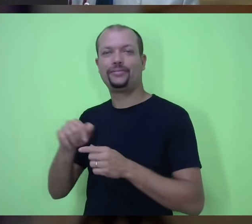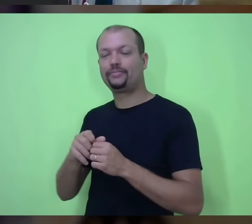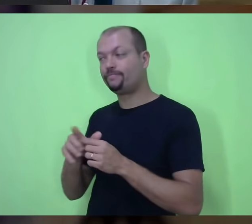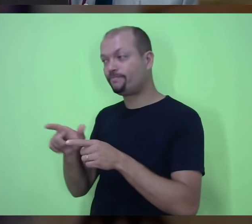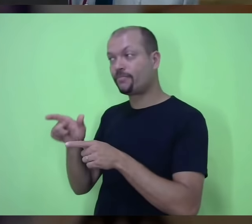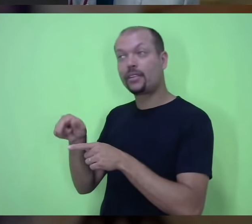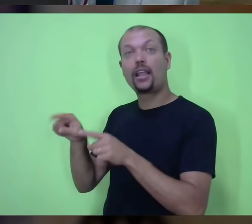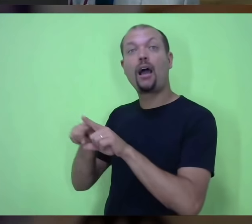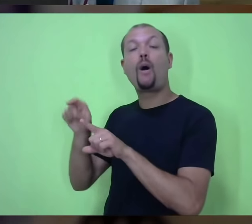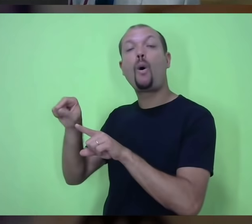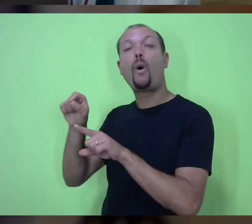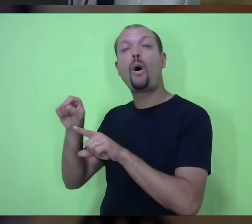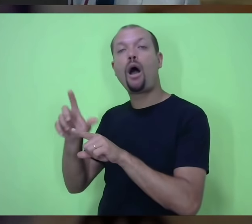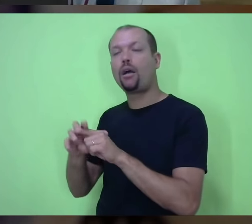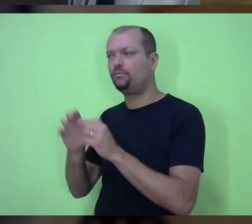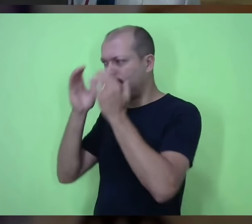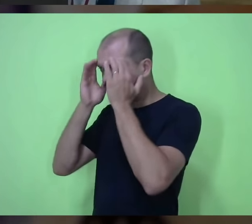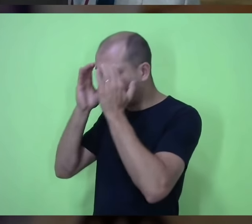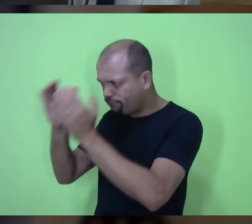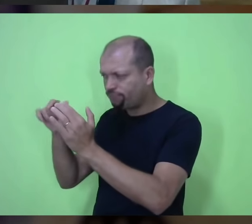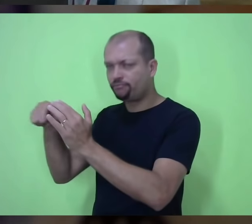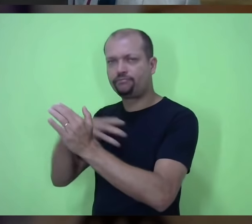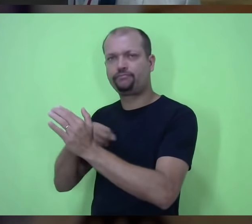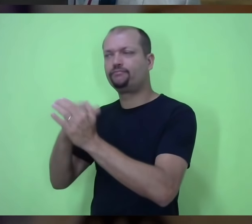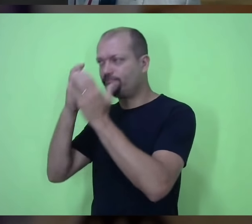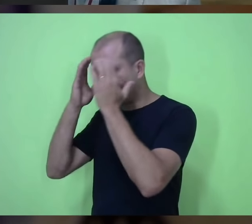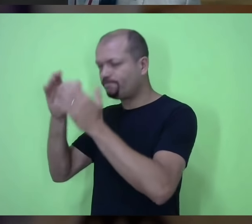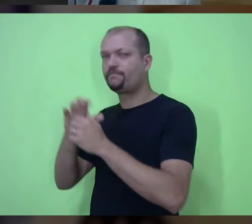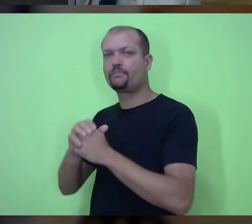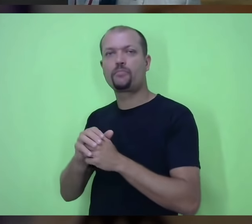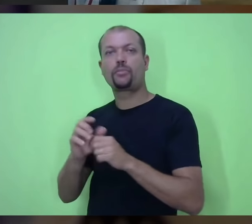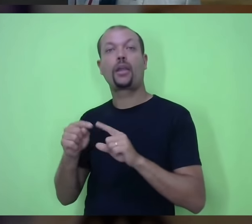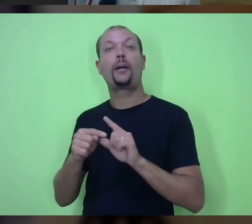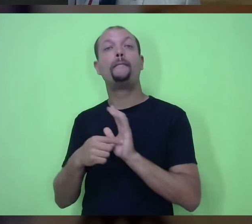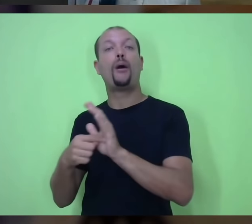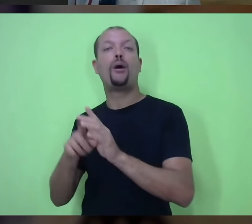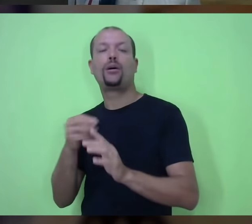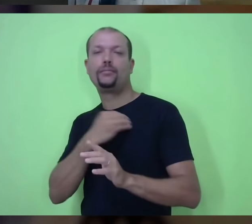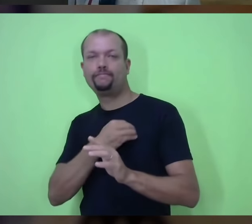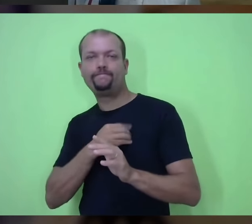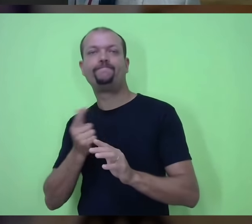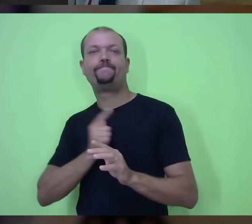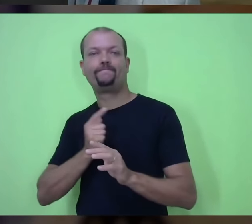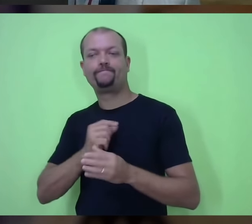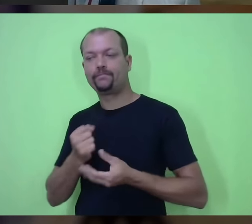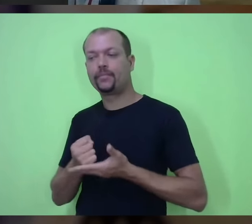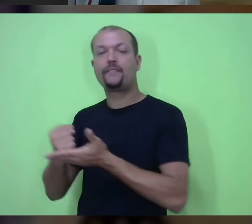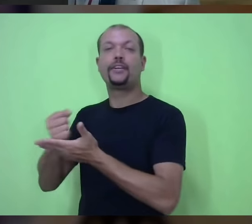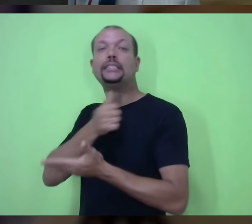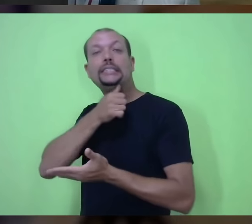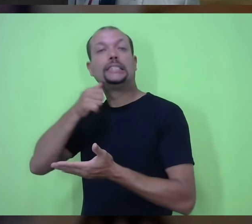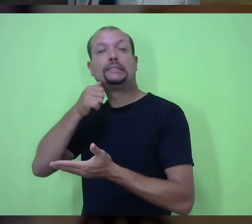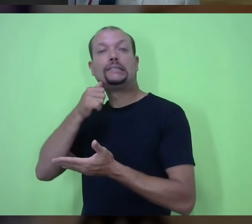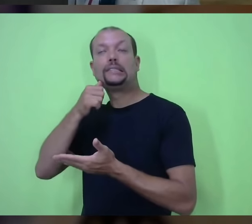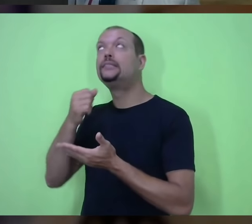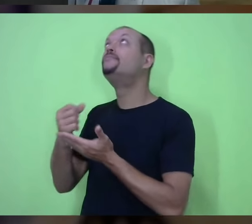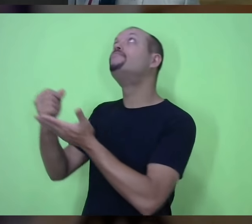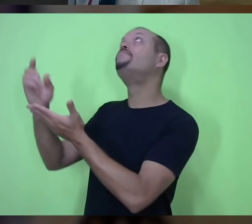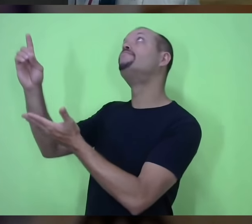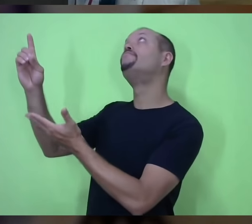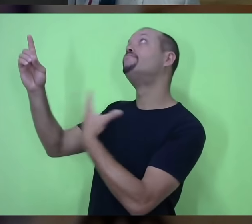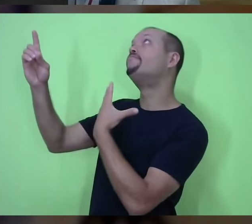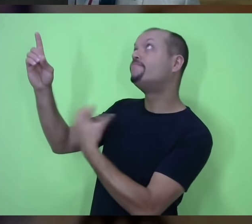a Deus, o que ele está fazendo ali? Ele está reconhecendo que, na verdade, ele é um pecador, levando um sacrifício diante de Deus.